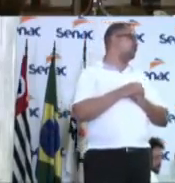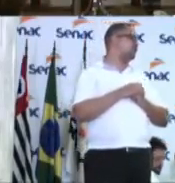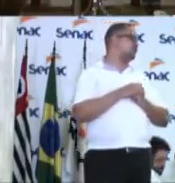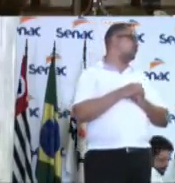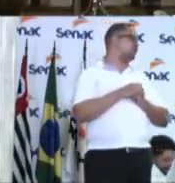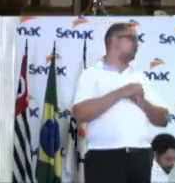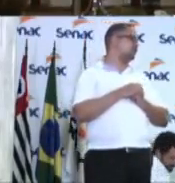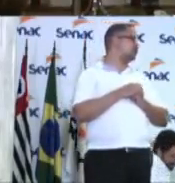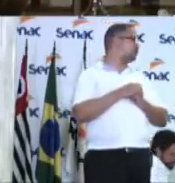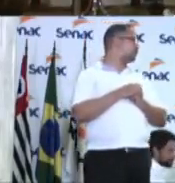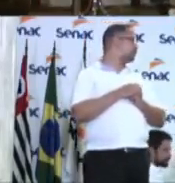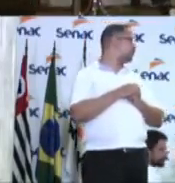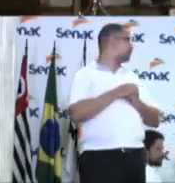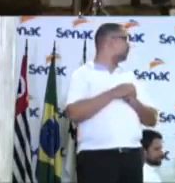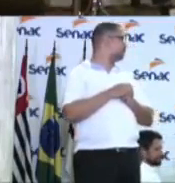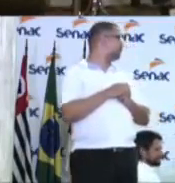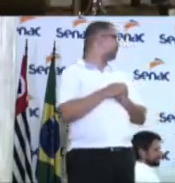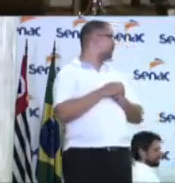Tem que fazer um ponto.